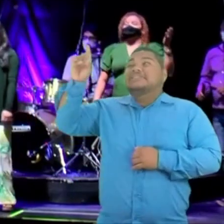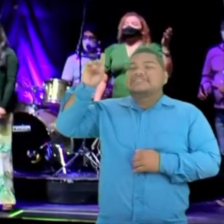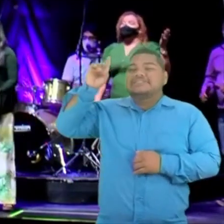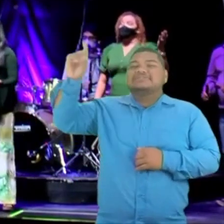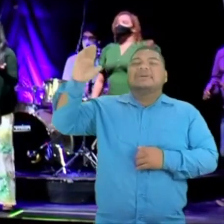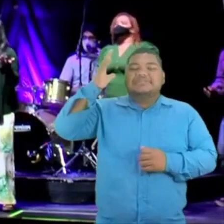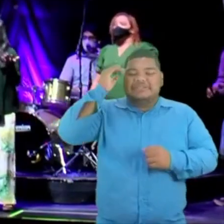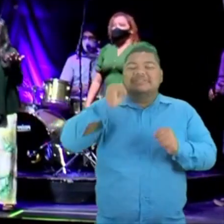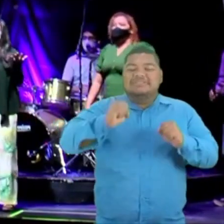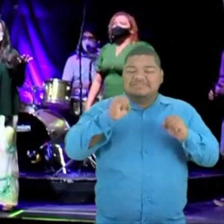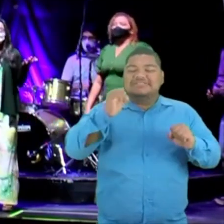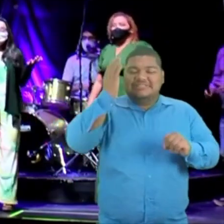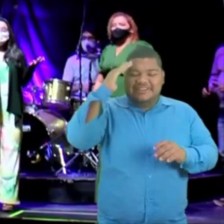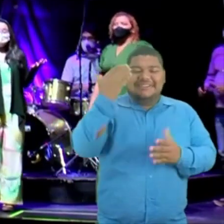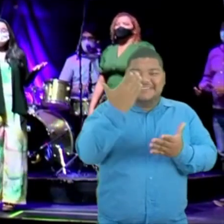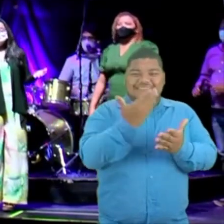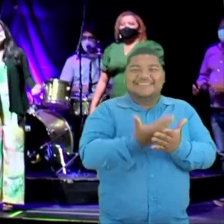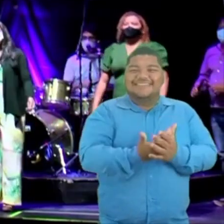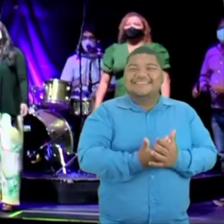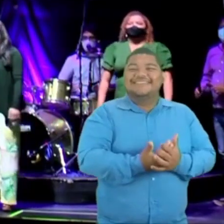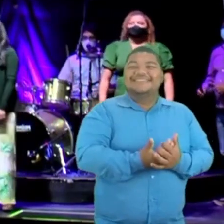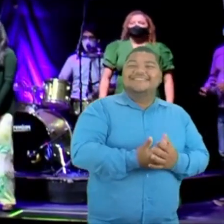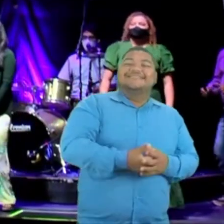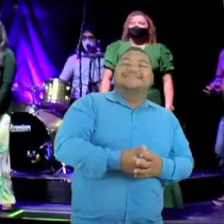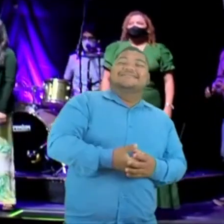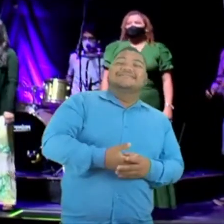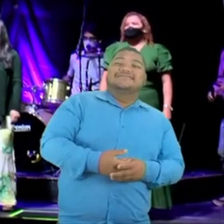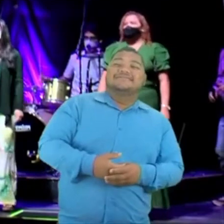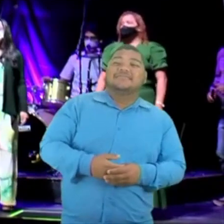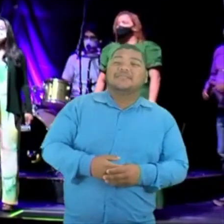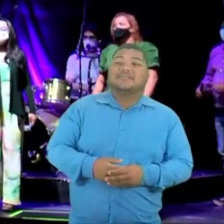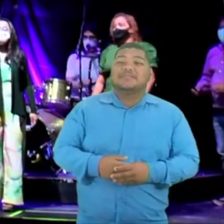nele a gente pode confiar.